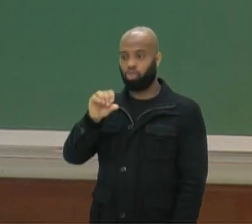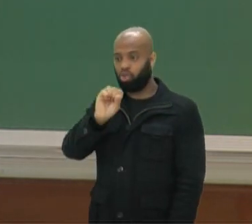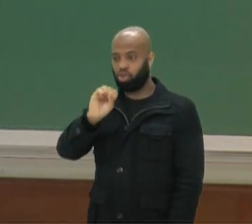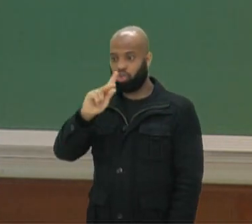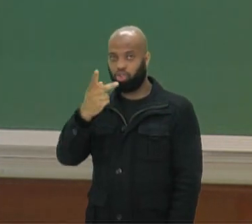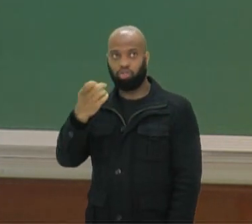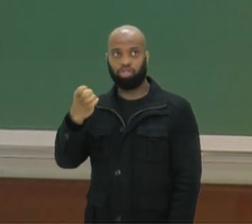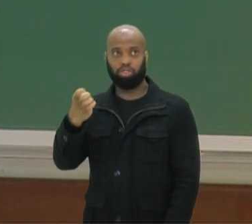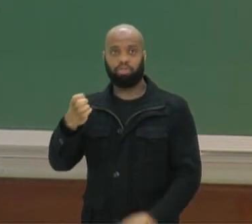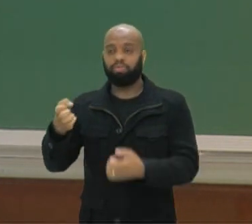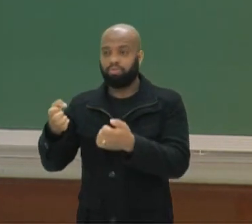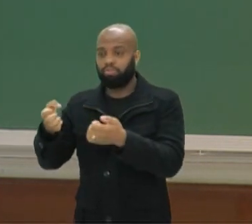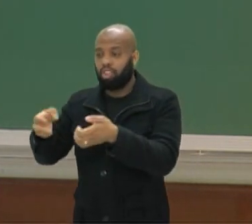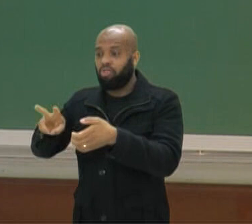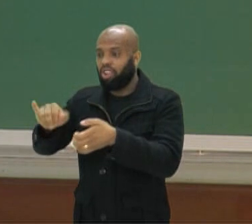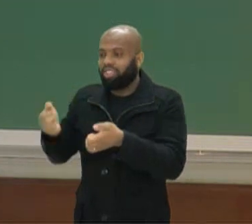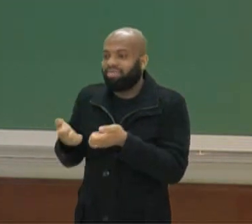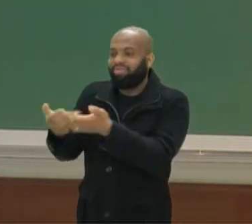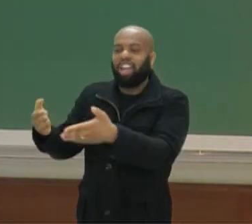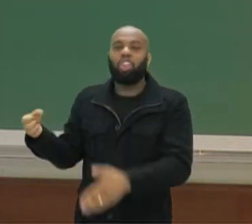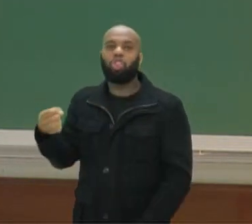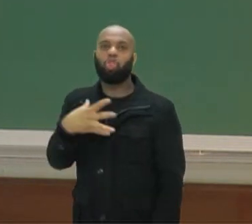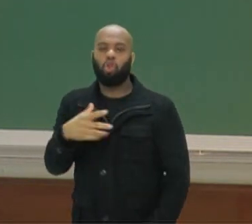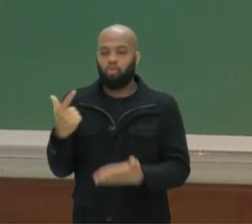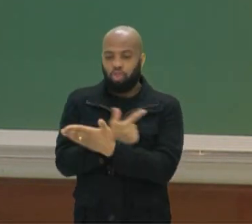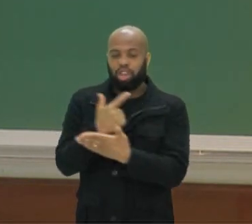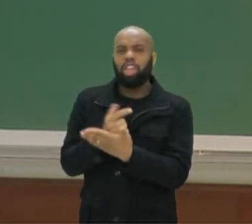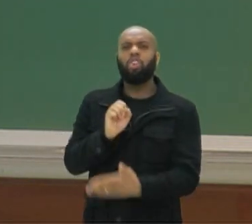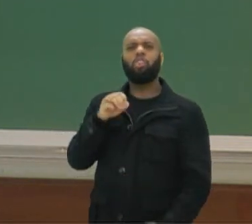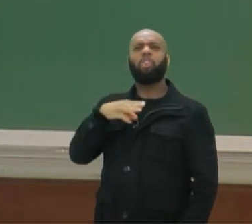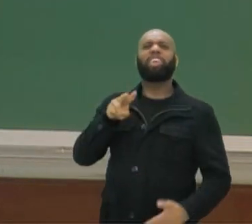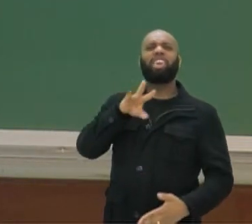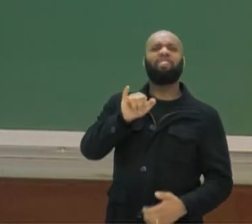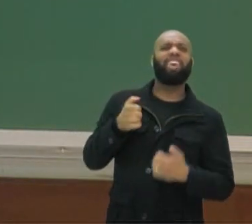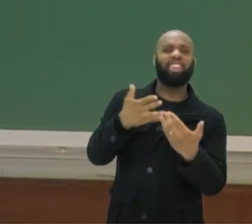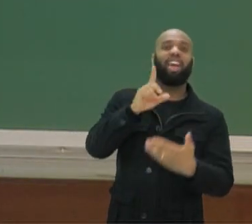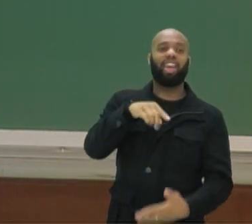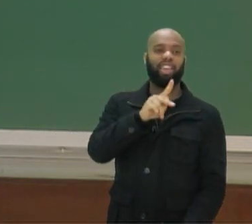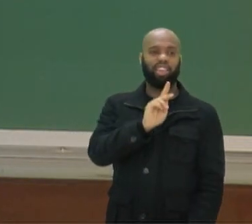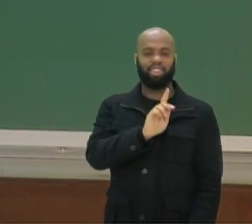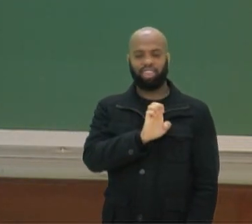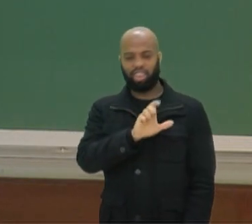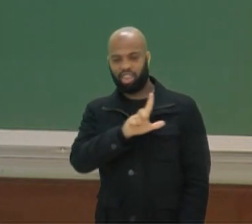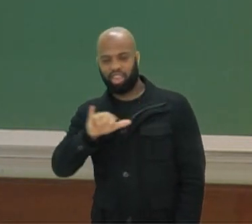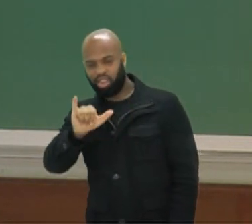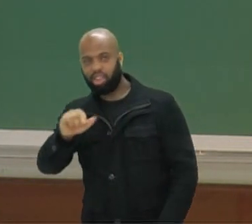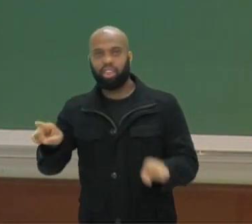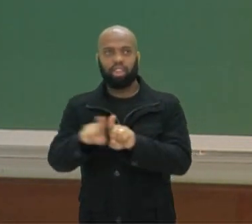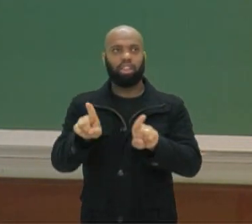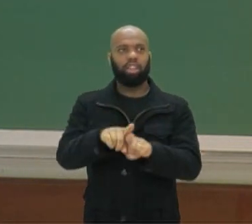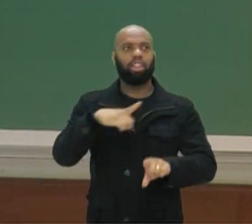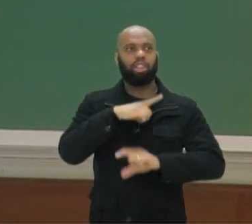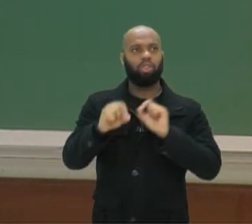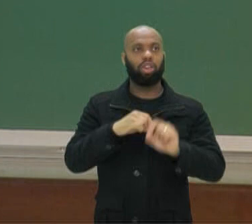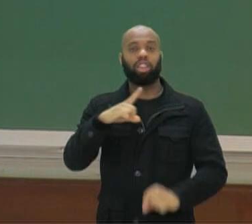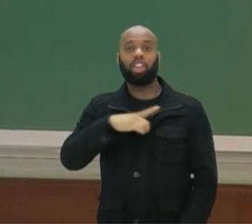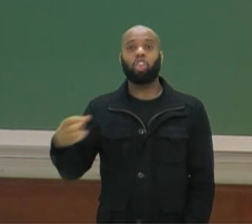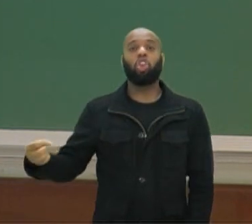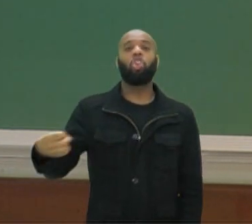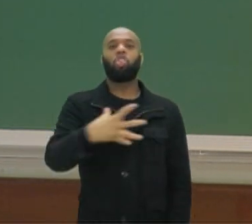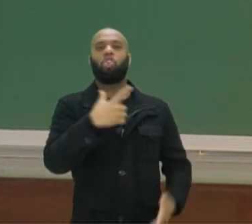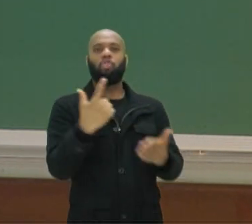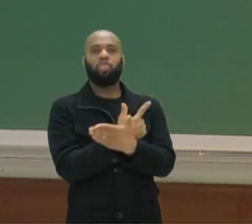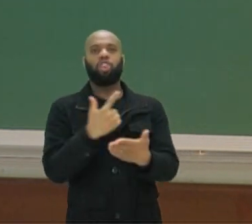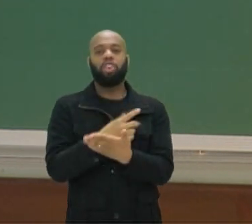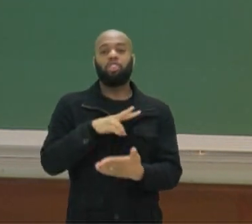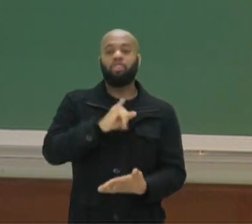Kelly. Ao Josh será dado um novo livro pela Kelly. E a new book will be given to Josh by Kelly. Um novo livro